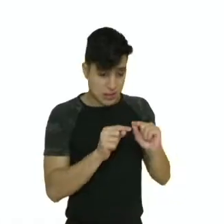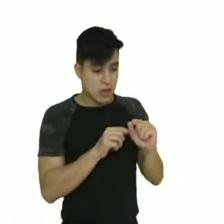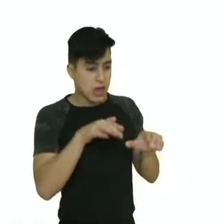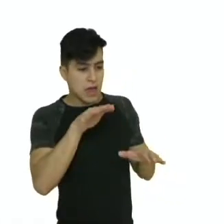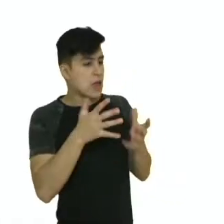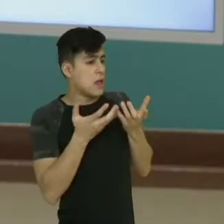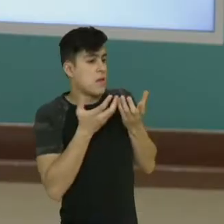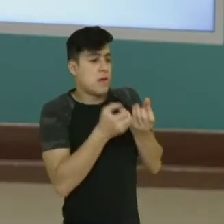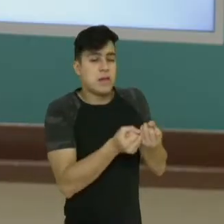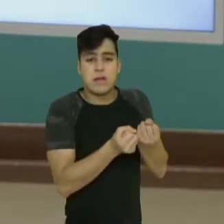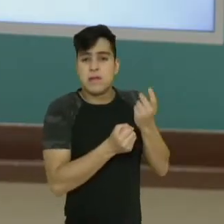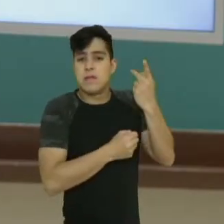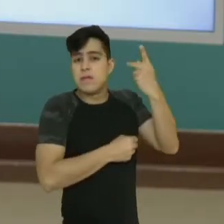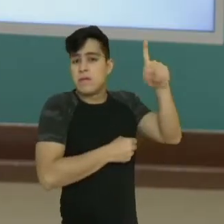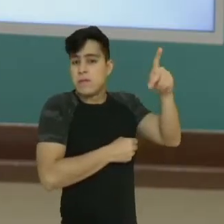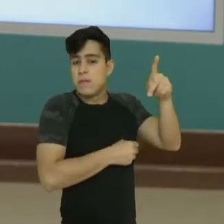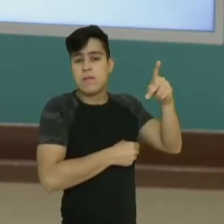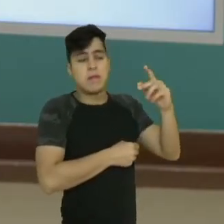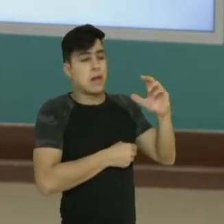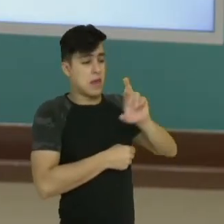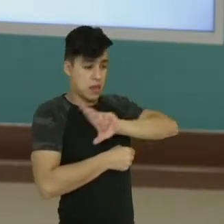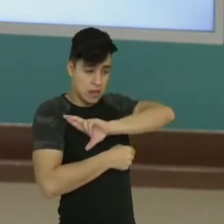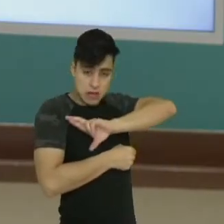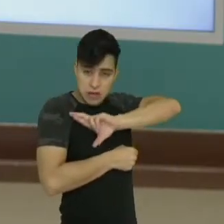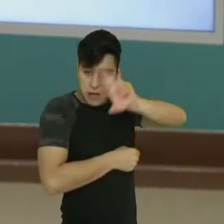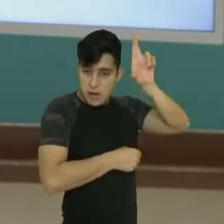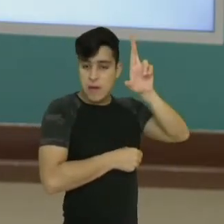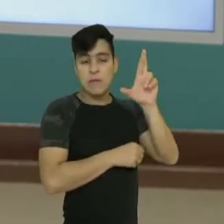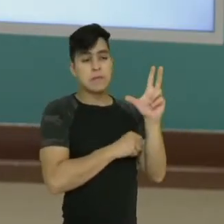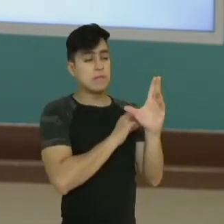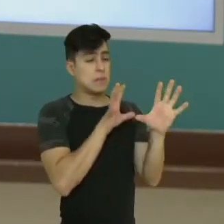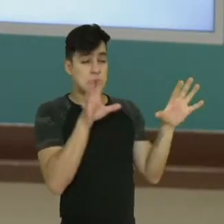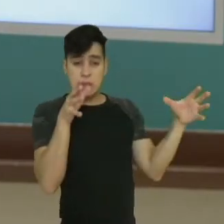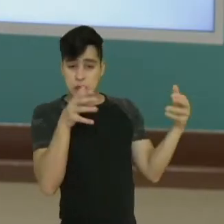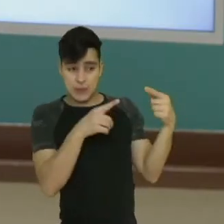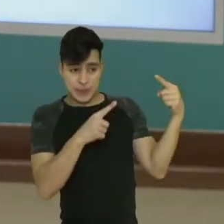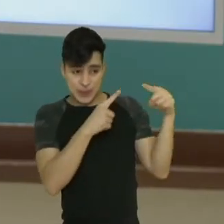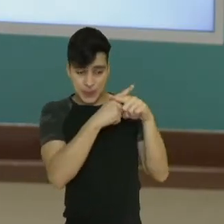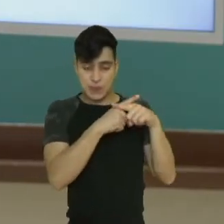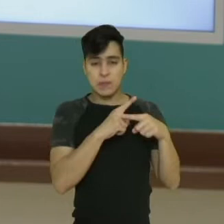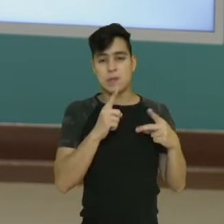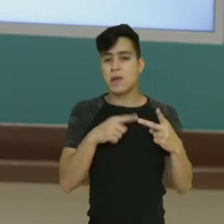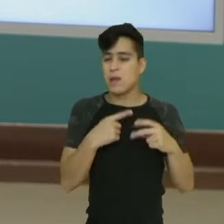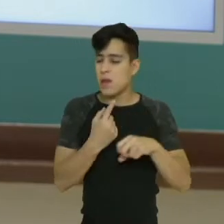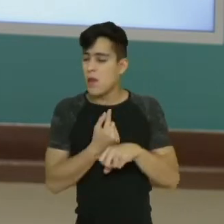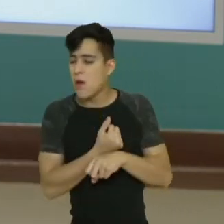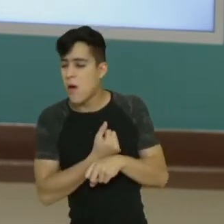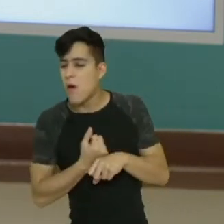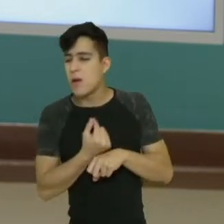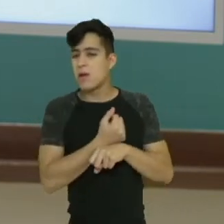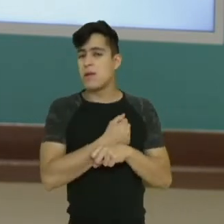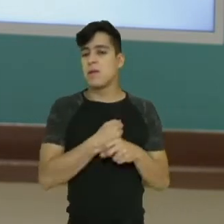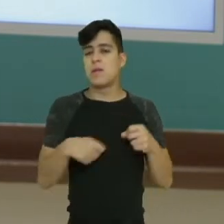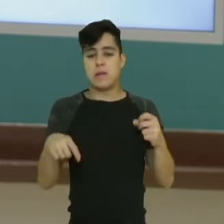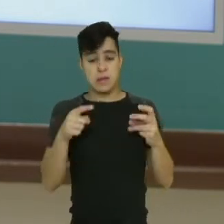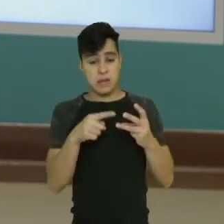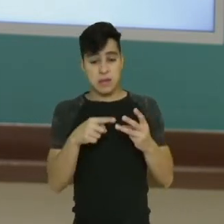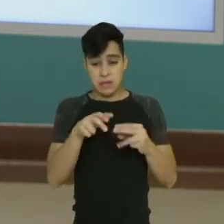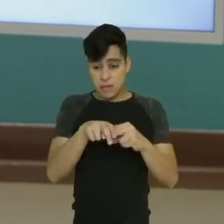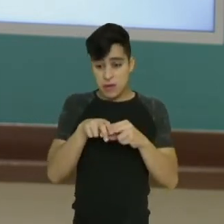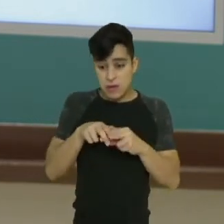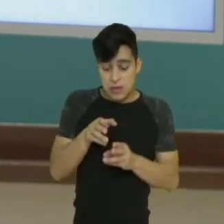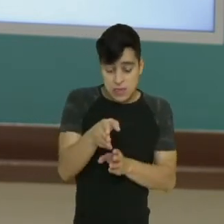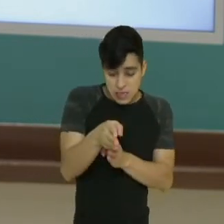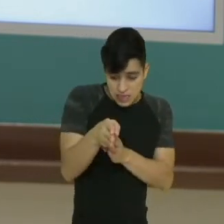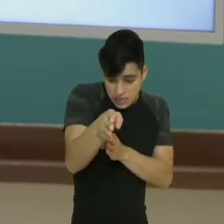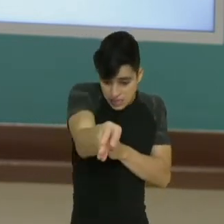e religiosa, então, grupos que não se toleram, por meio de questões econômicas, por meio de questões de divisa de fronteiras,